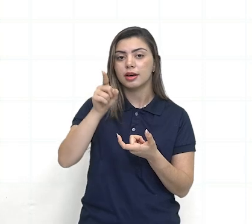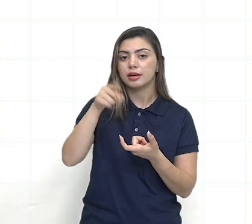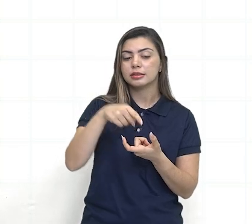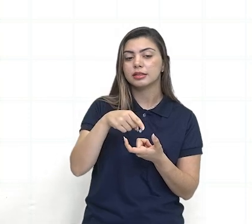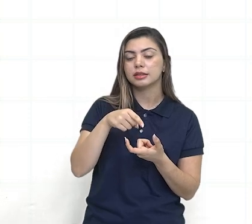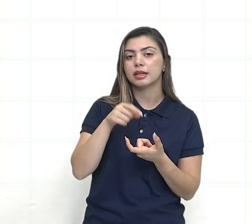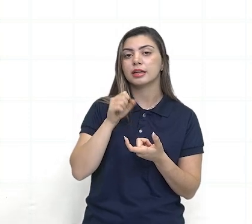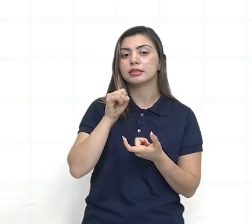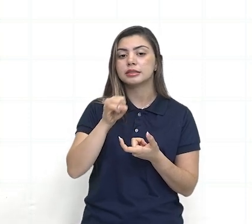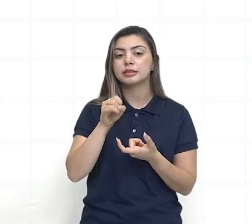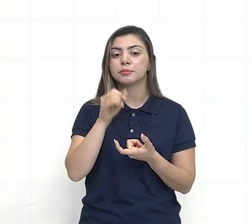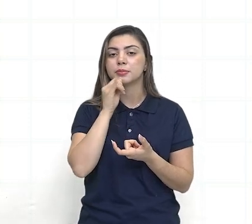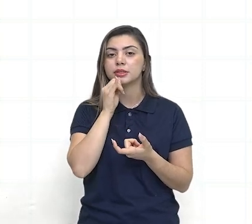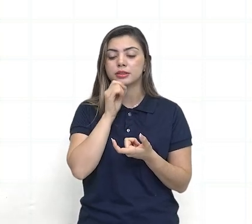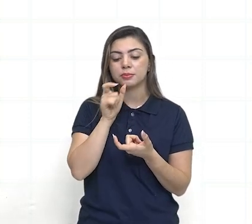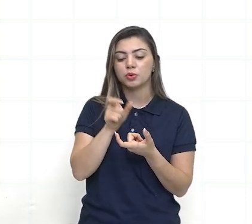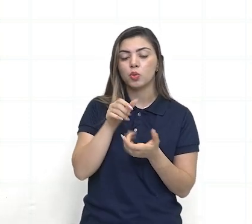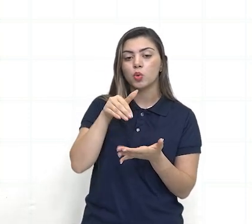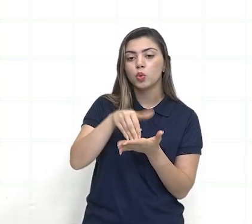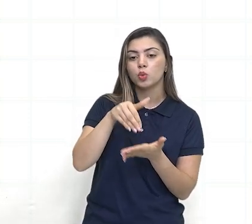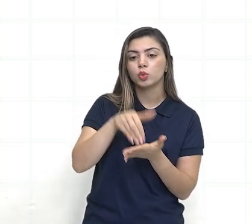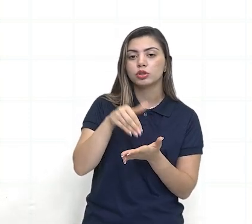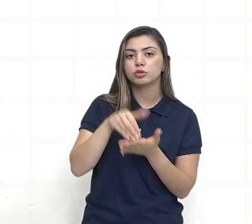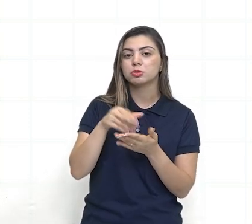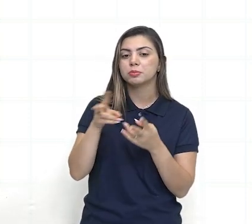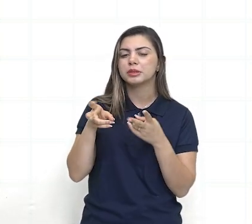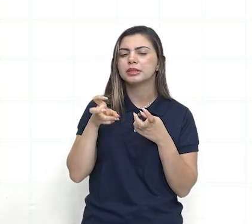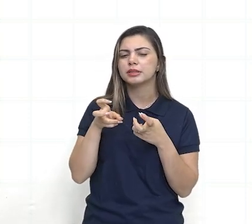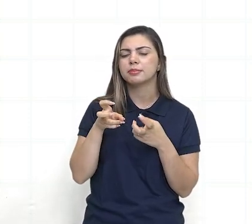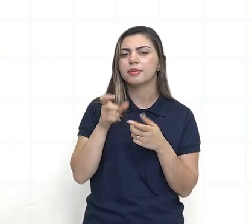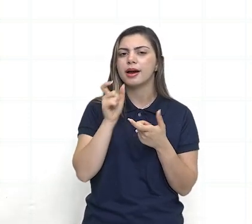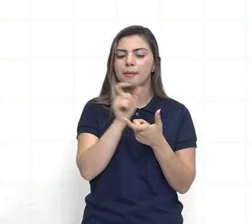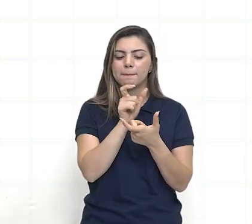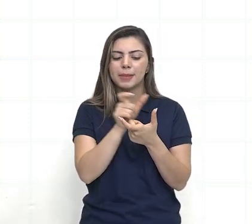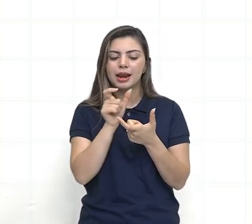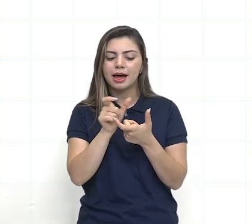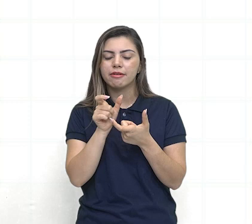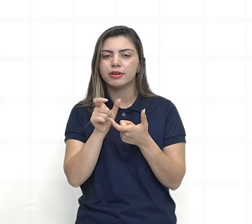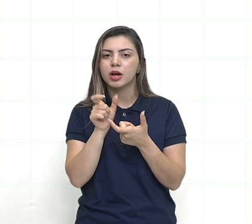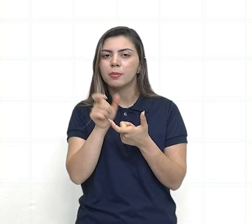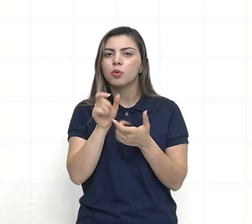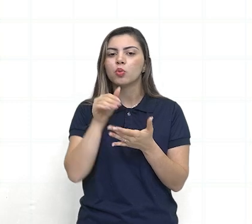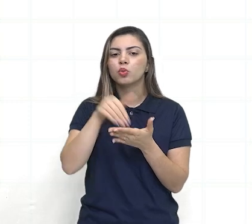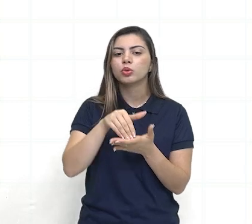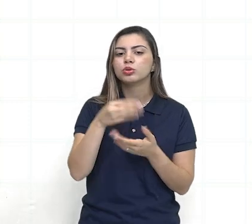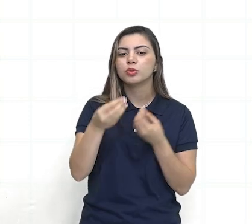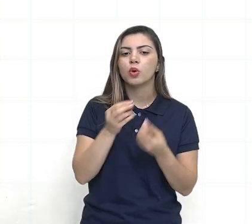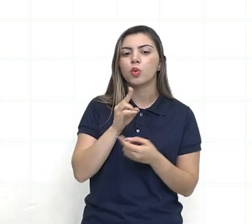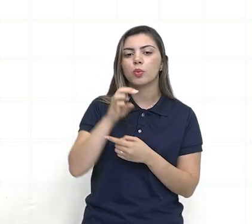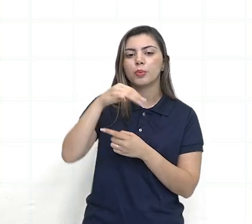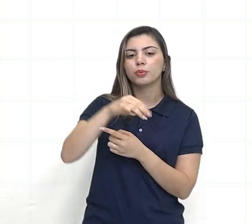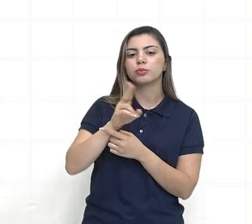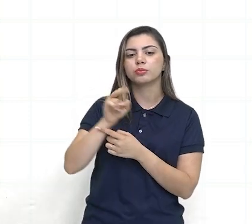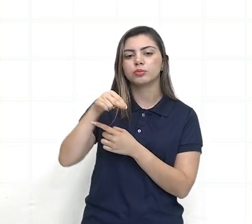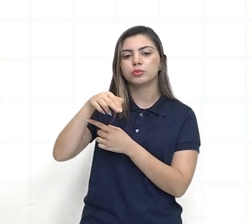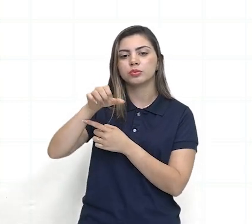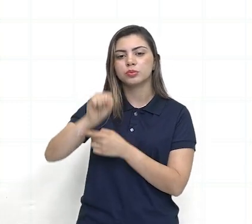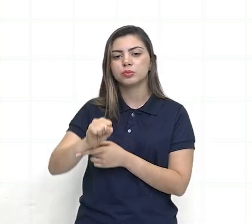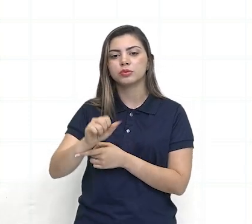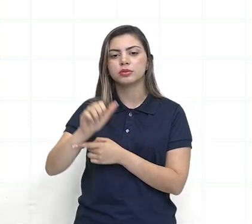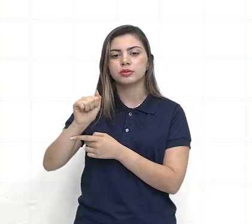graficamente quando elas terminam. Olhe para a terminação da palavra. Elas terminam como? Elas terminam em